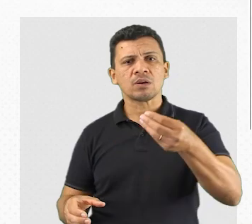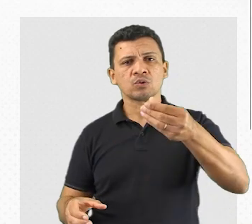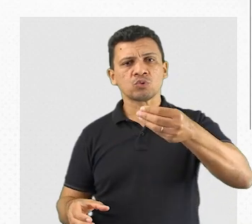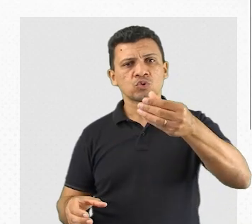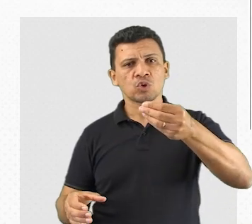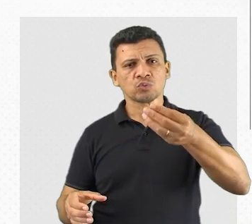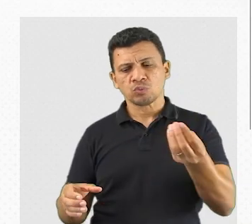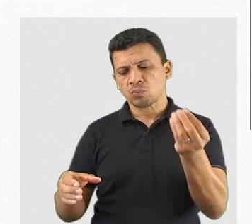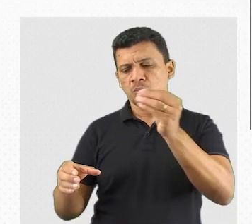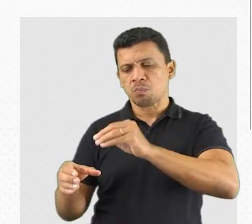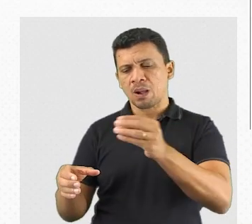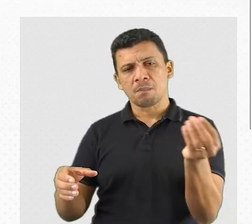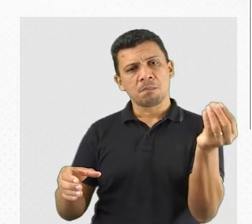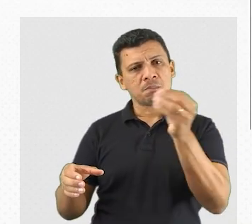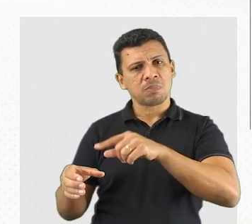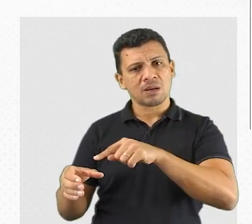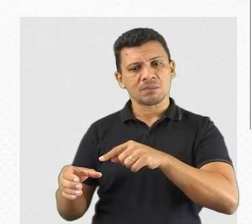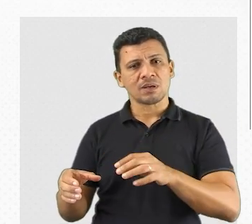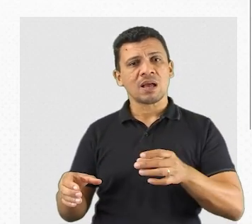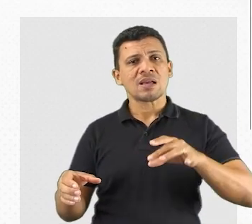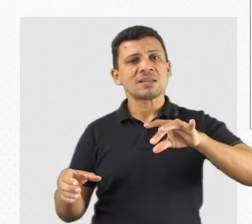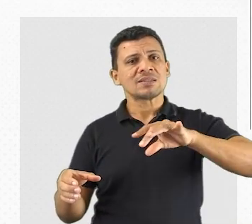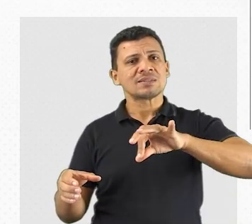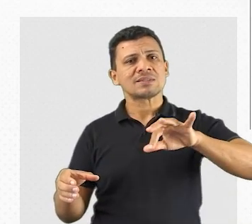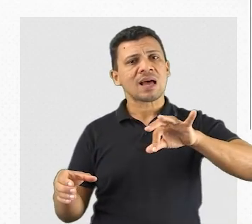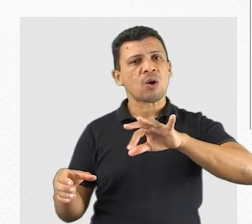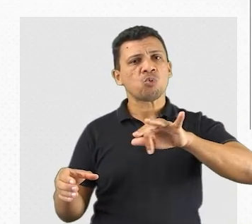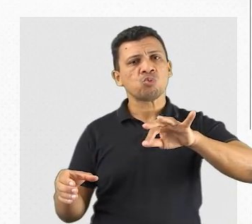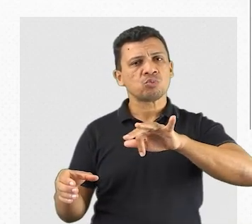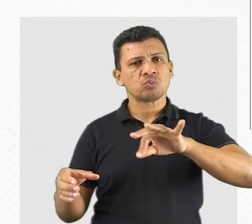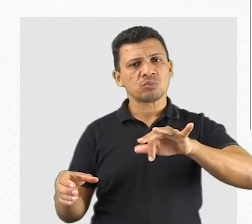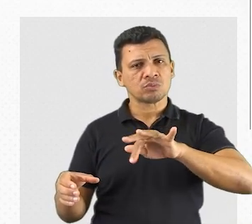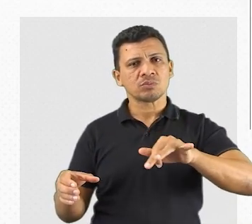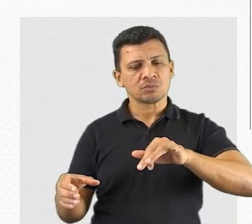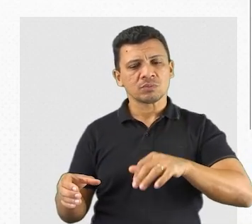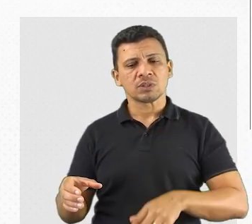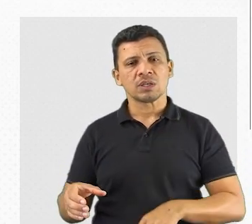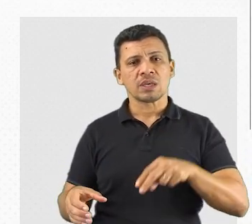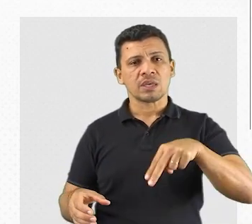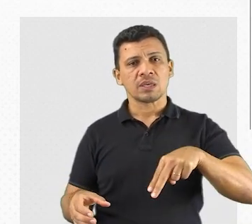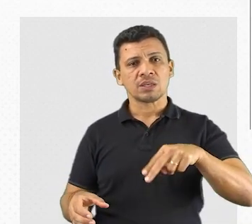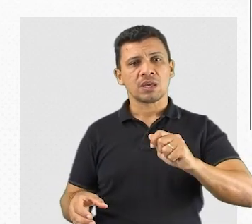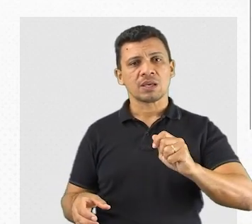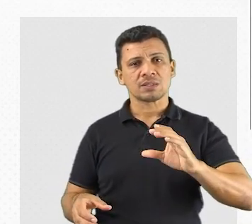nesse recipiente com água, eu vou colocar sal de cozinha, né? Vou colocar NaCl, ó.